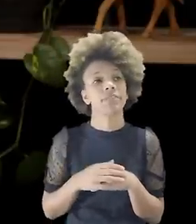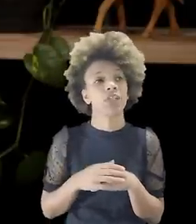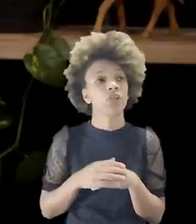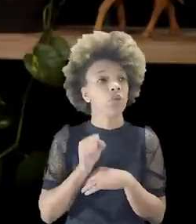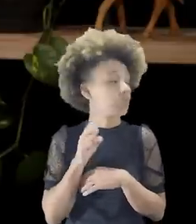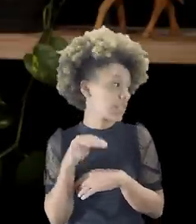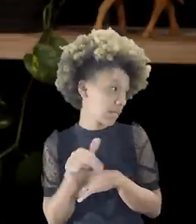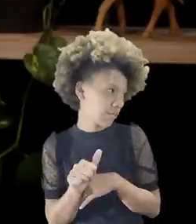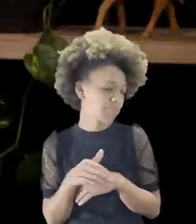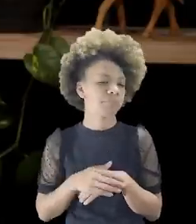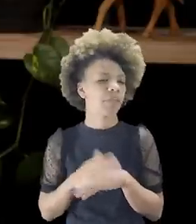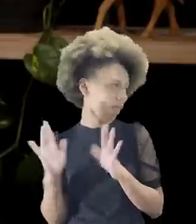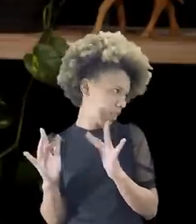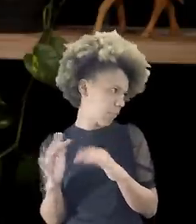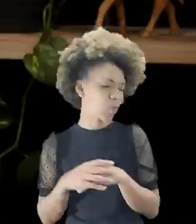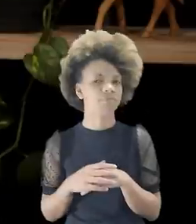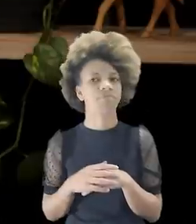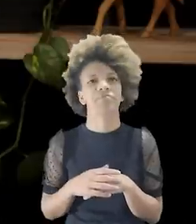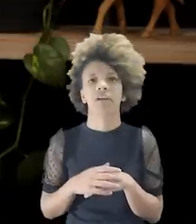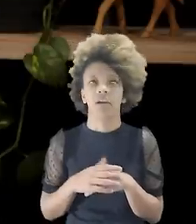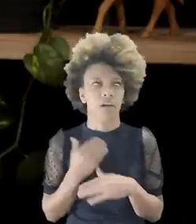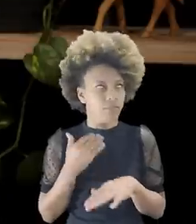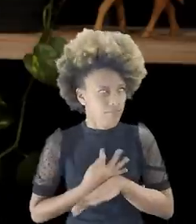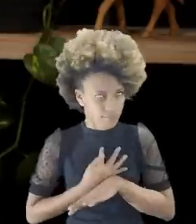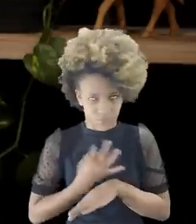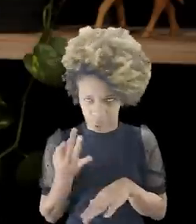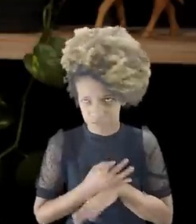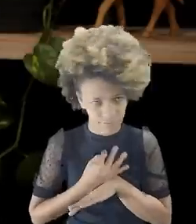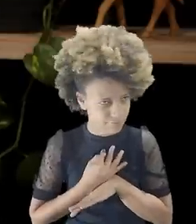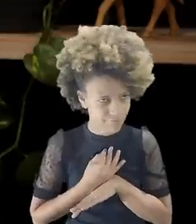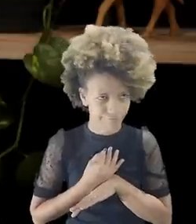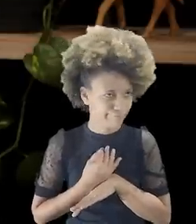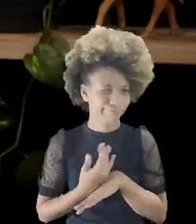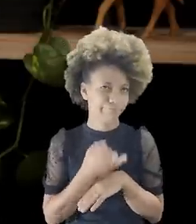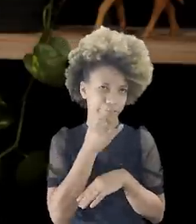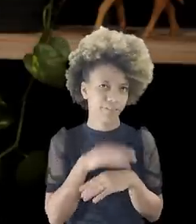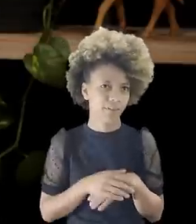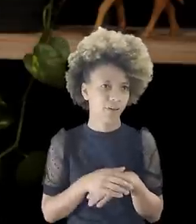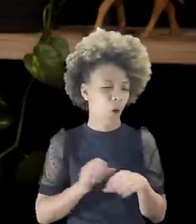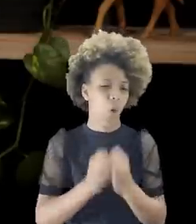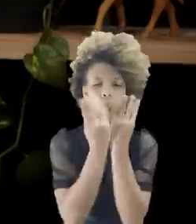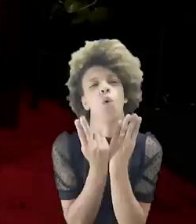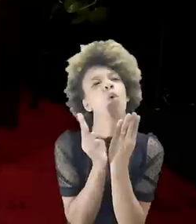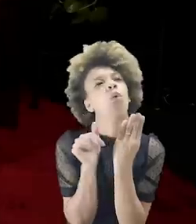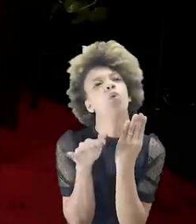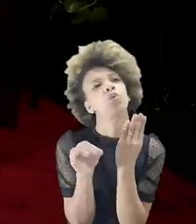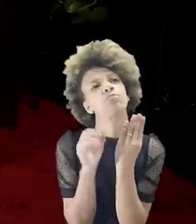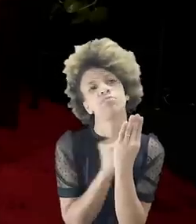ela falou do Sena Ela namorou Cena ela falou cara era insuportável jogar Uno